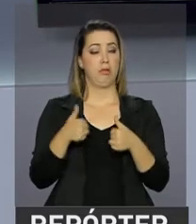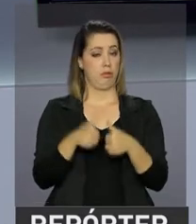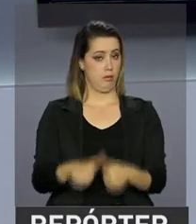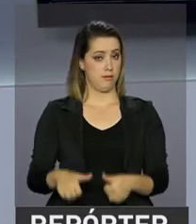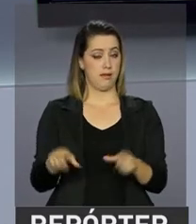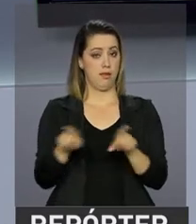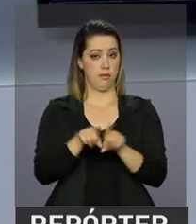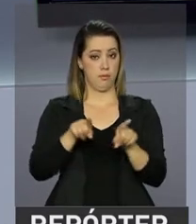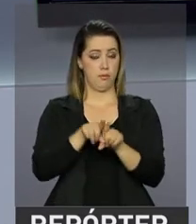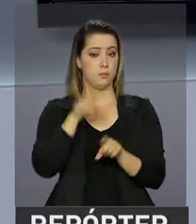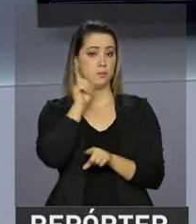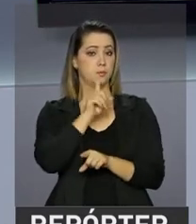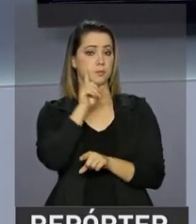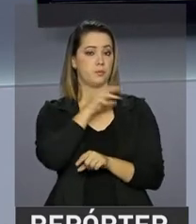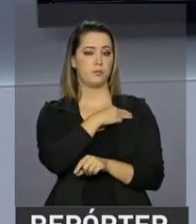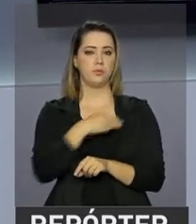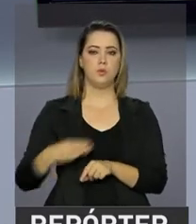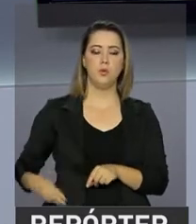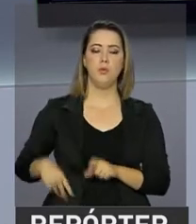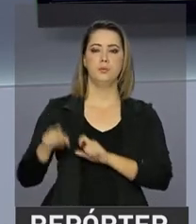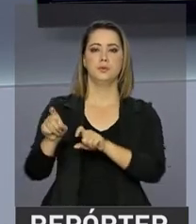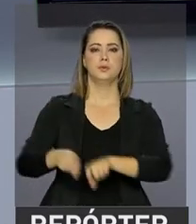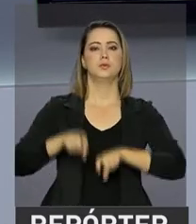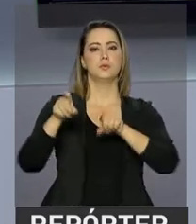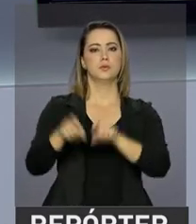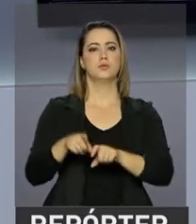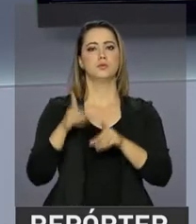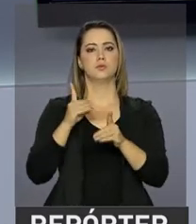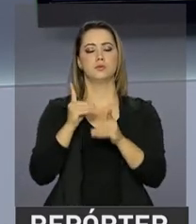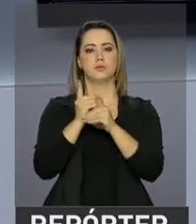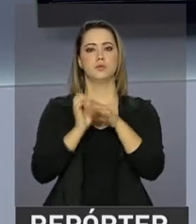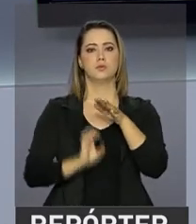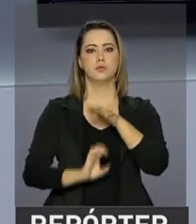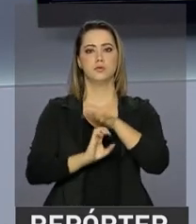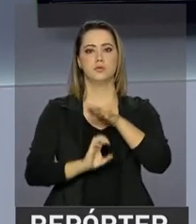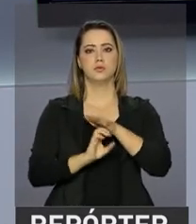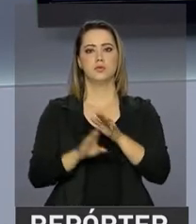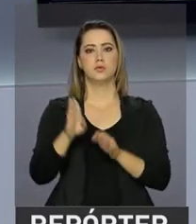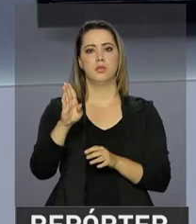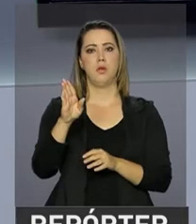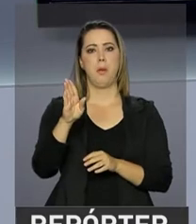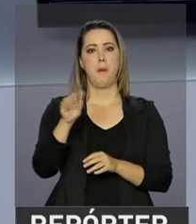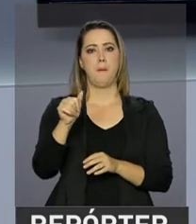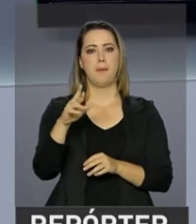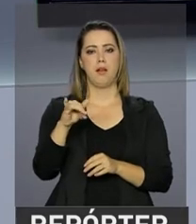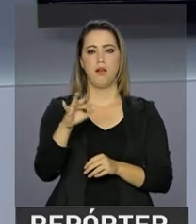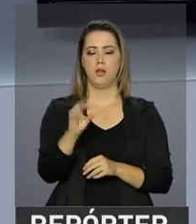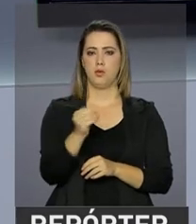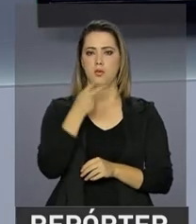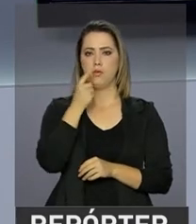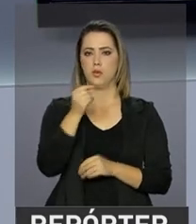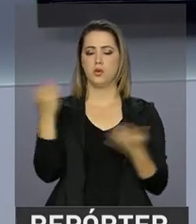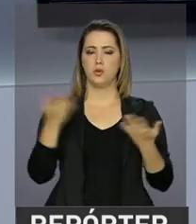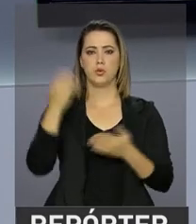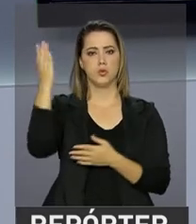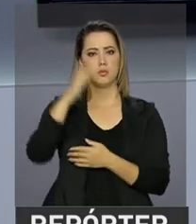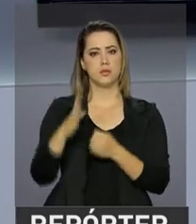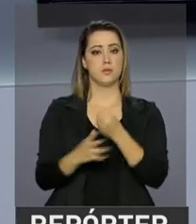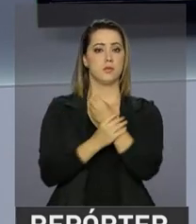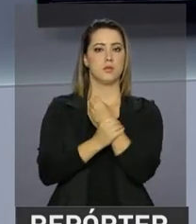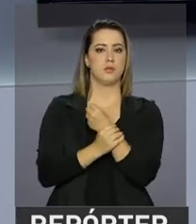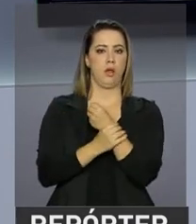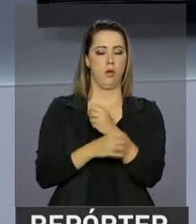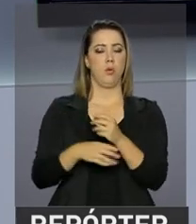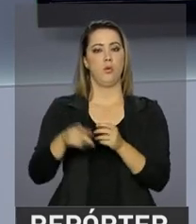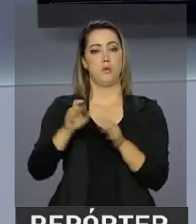estados unidos é o ministro da agricultura durante um encontro com empresários blairo maggi disse que o brasil tem hoje um ambiente mais seguro para os